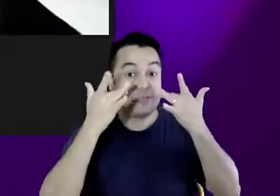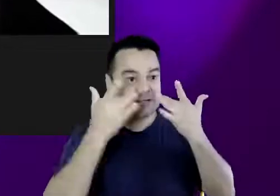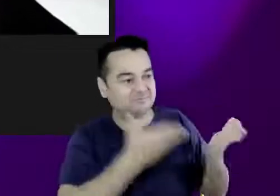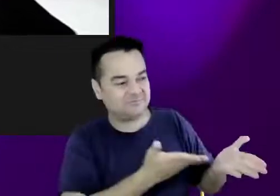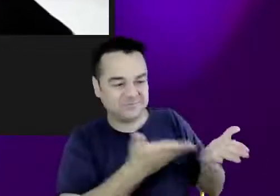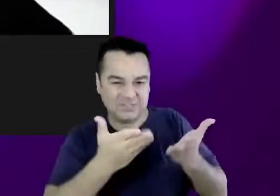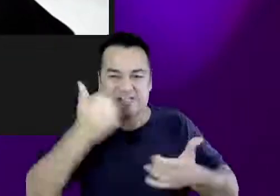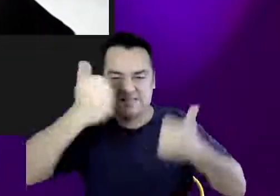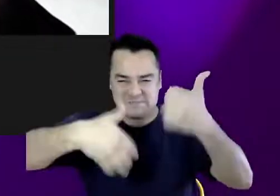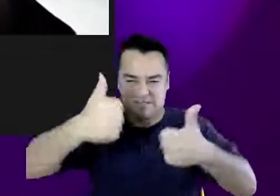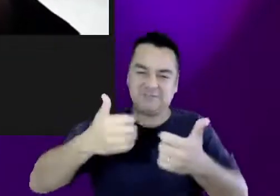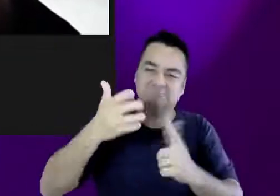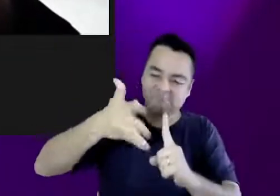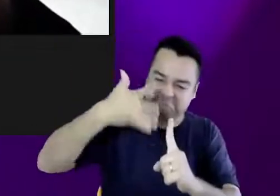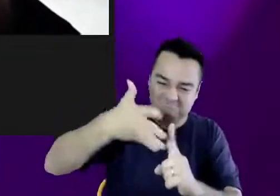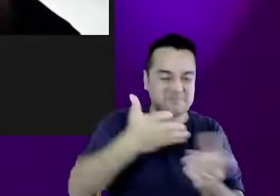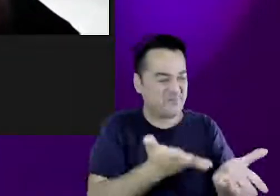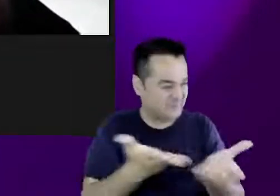speakers agora.